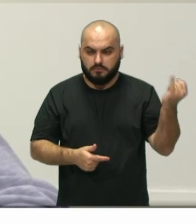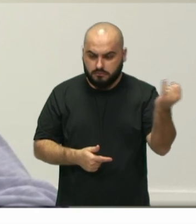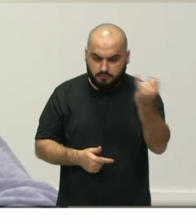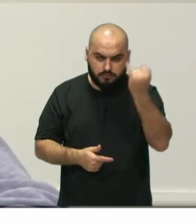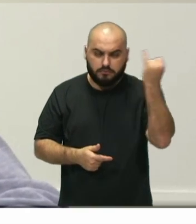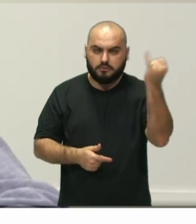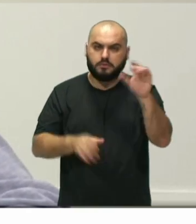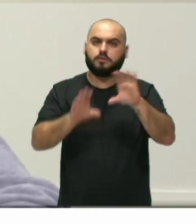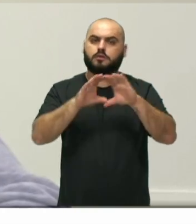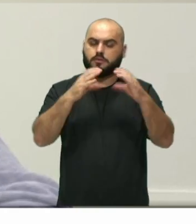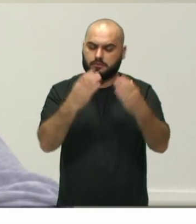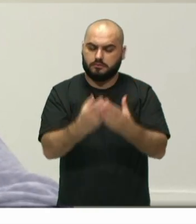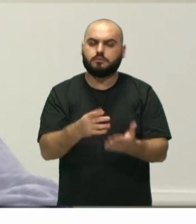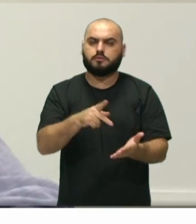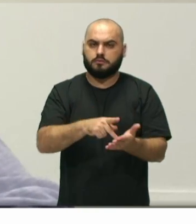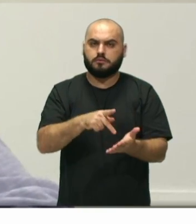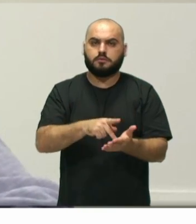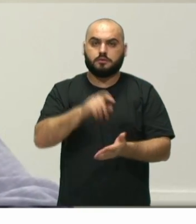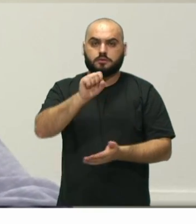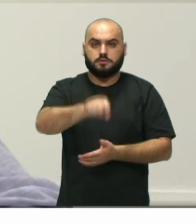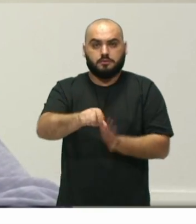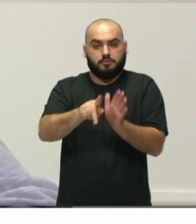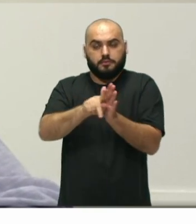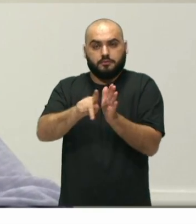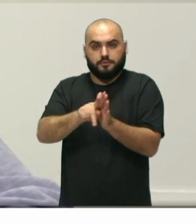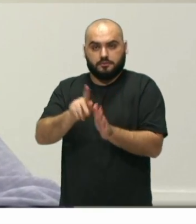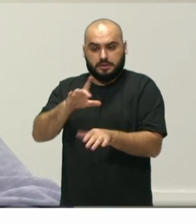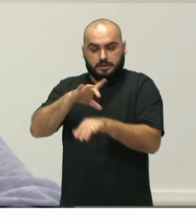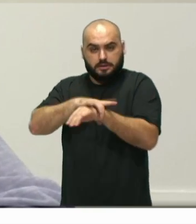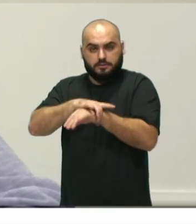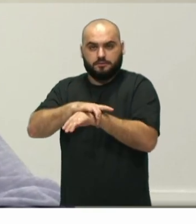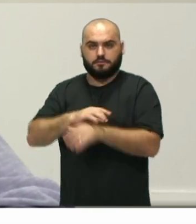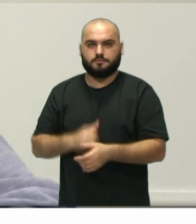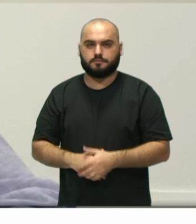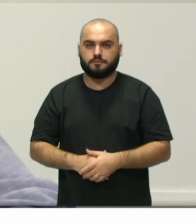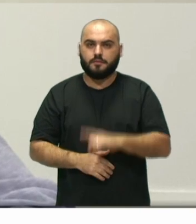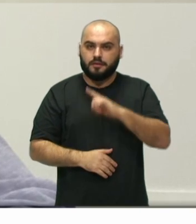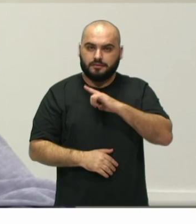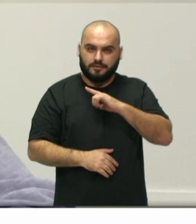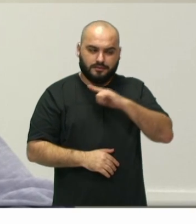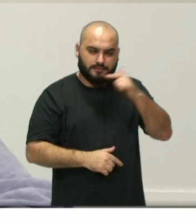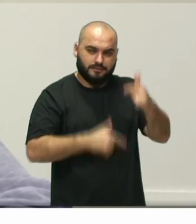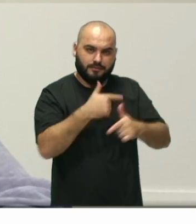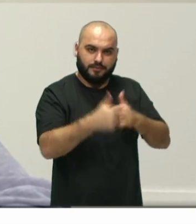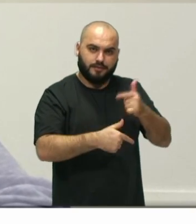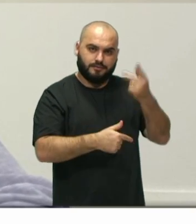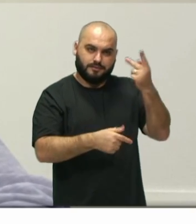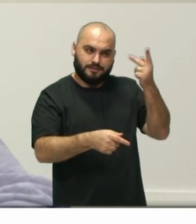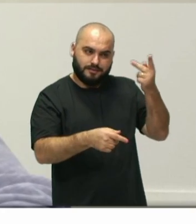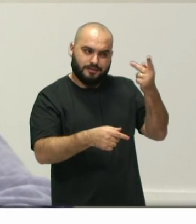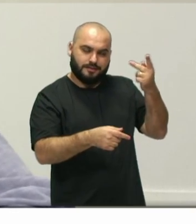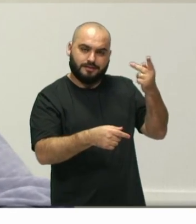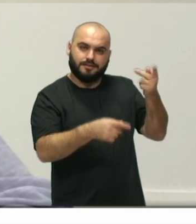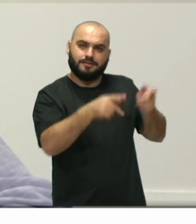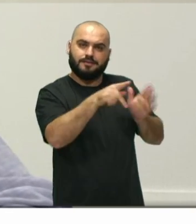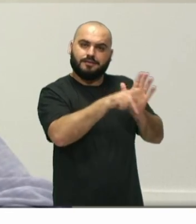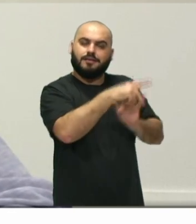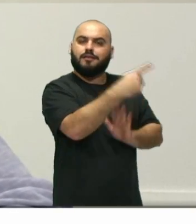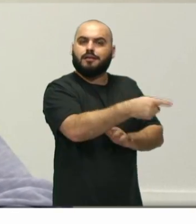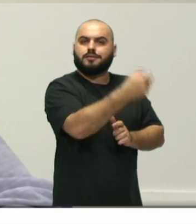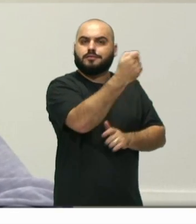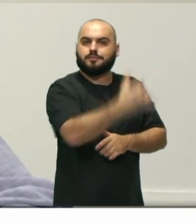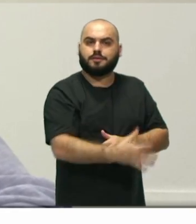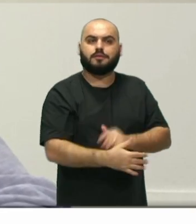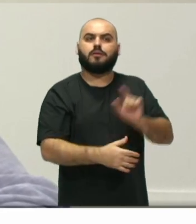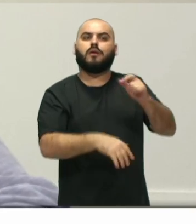importante para a comunidade na questão da segurança pública, e eles têm esse serviço de inteligência lá que diz em qual horário, qual